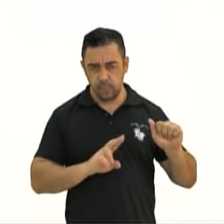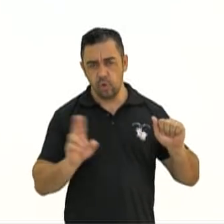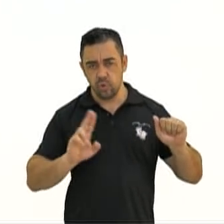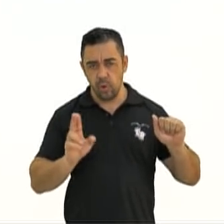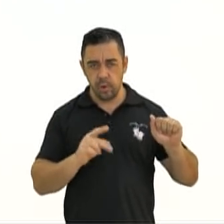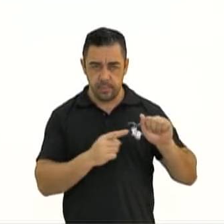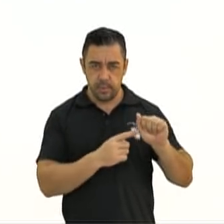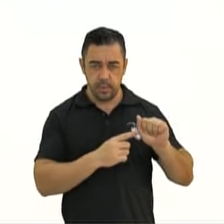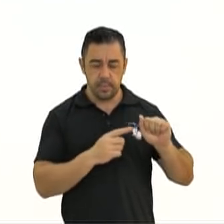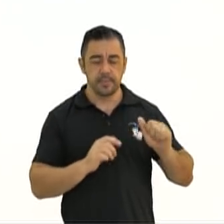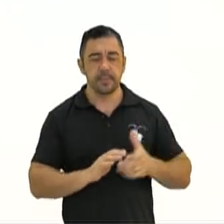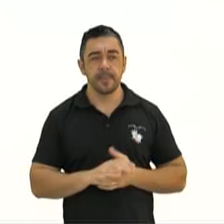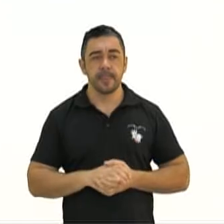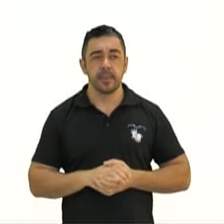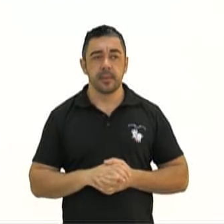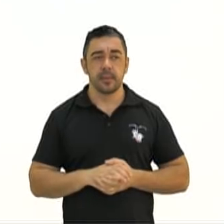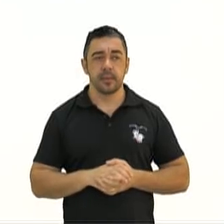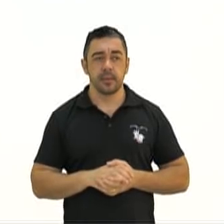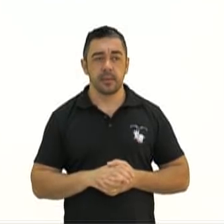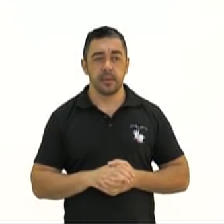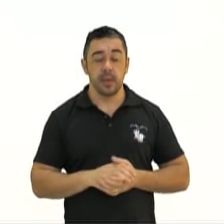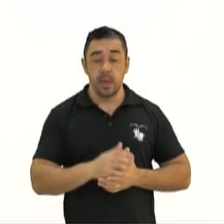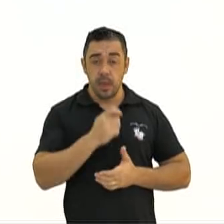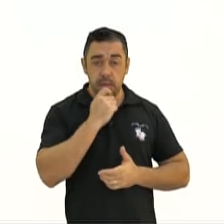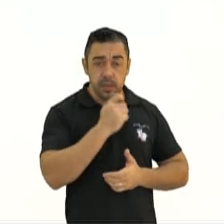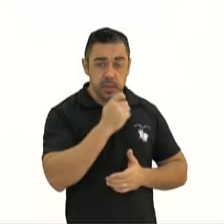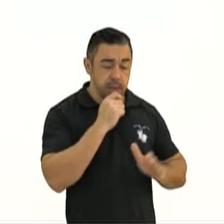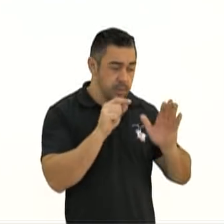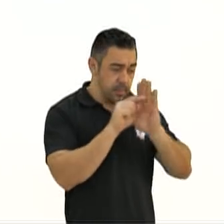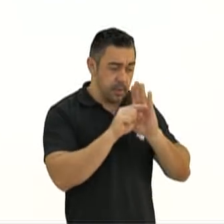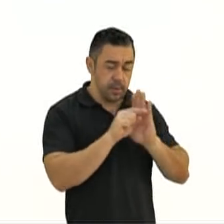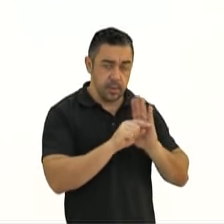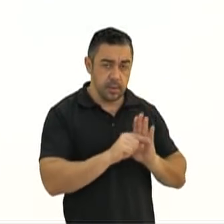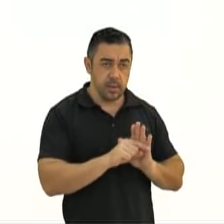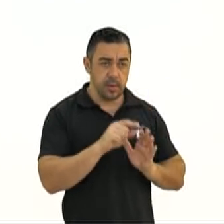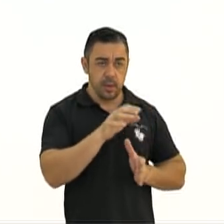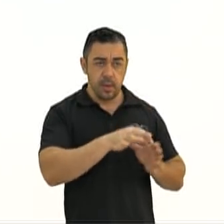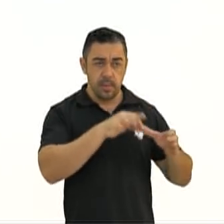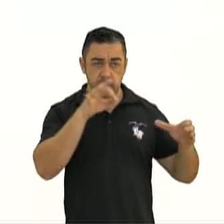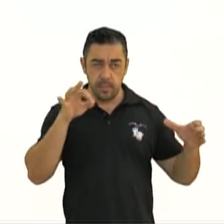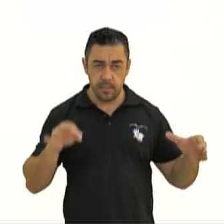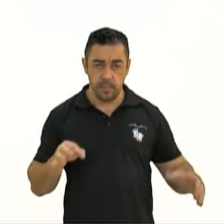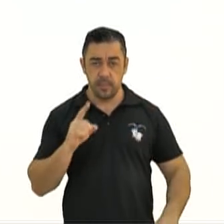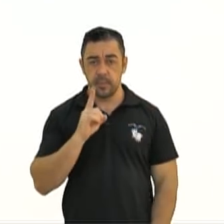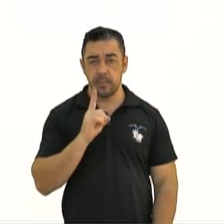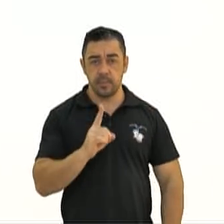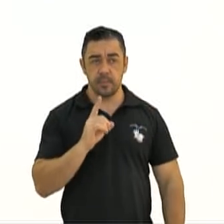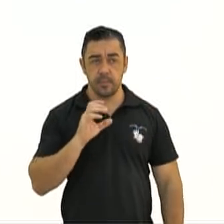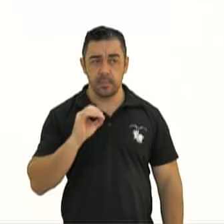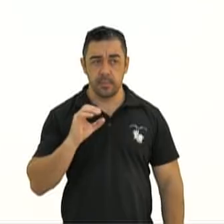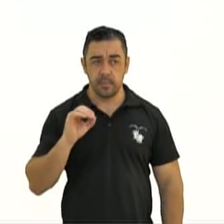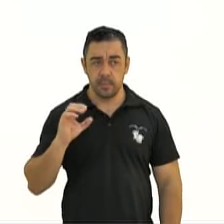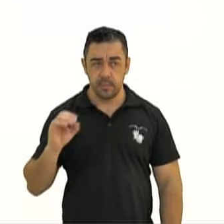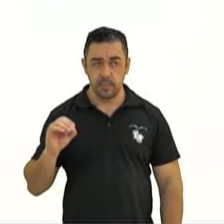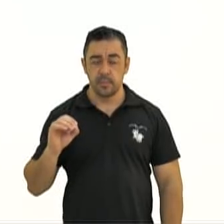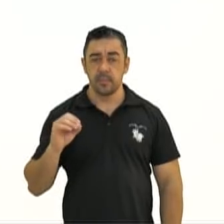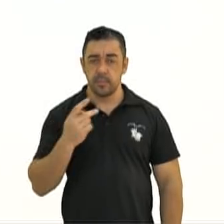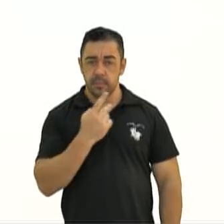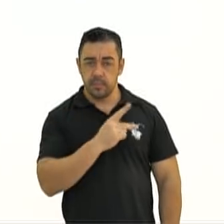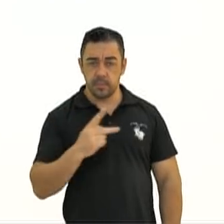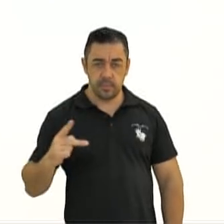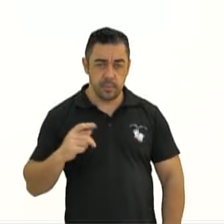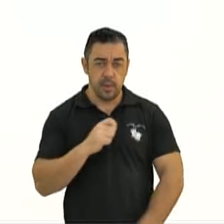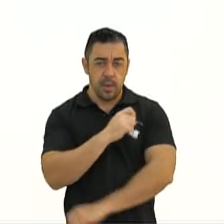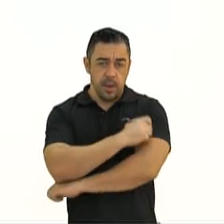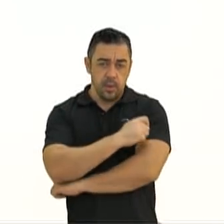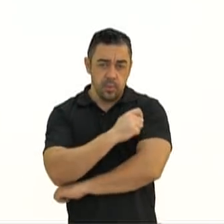nome do colégio, desse colégio, entrevistaram uma amostra aleatória de 100 dos seus